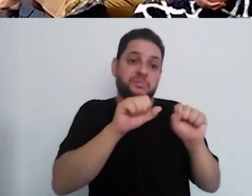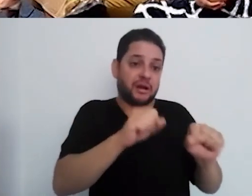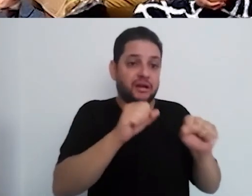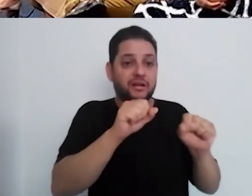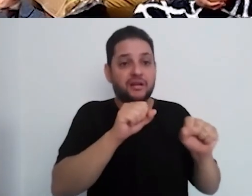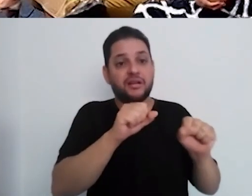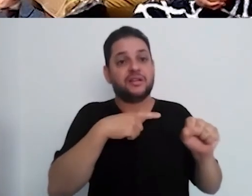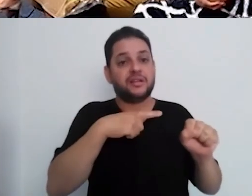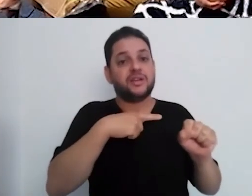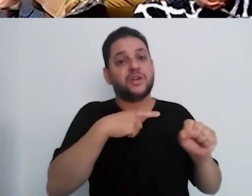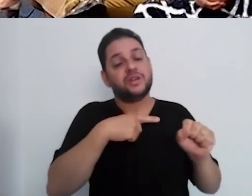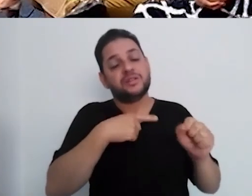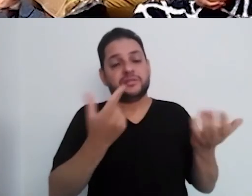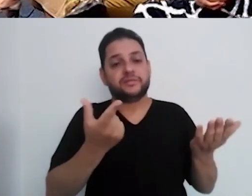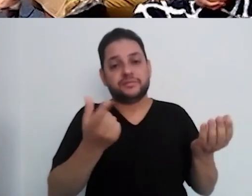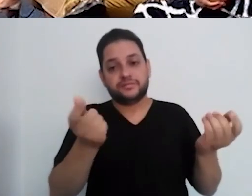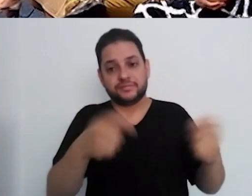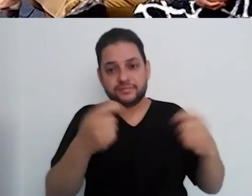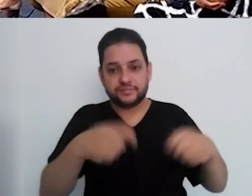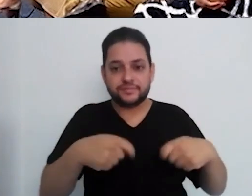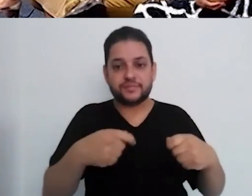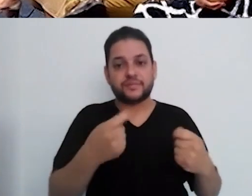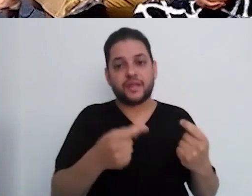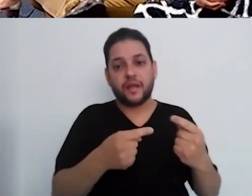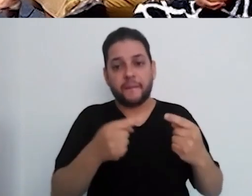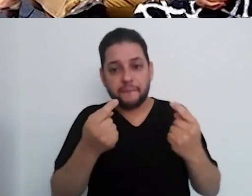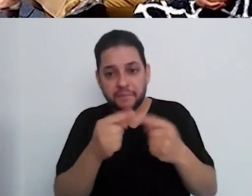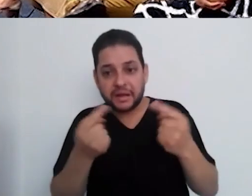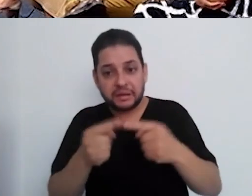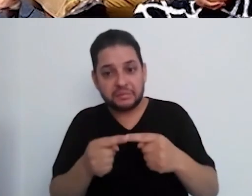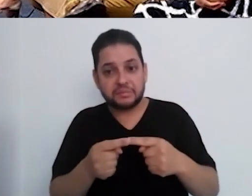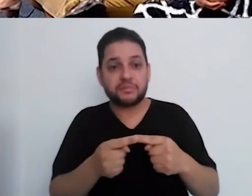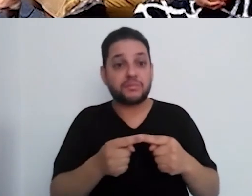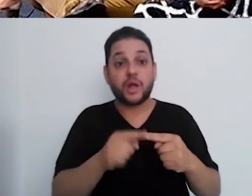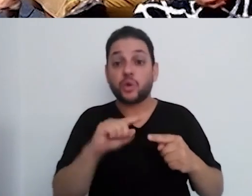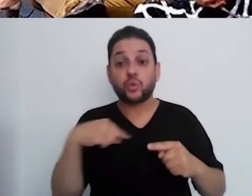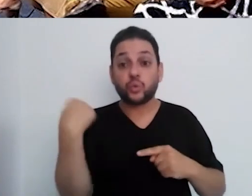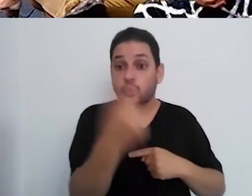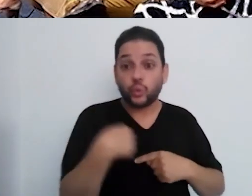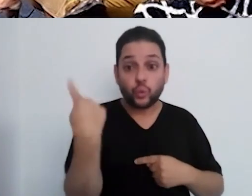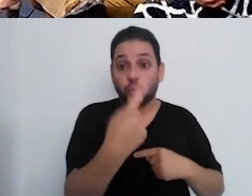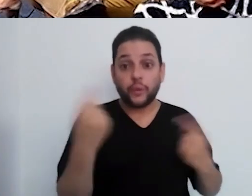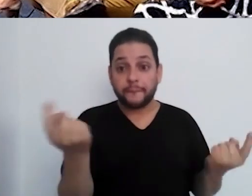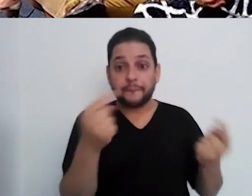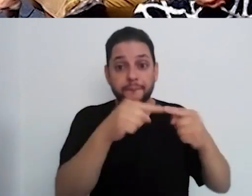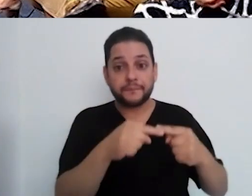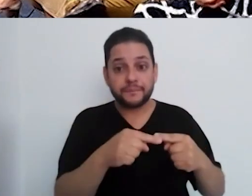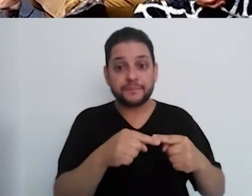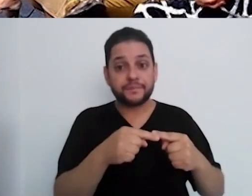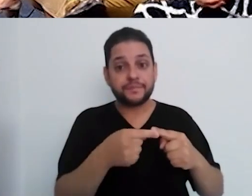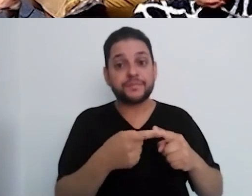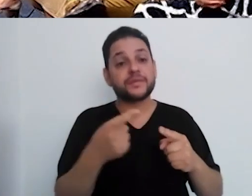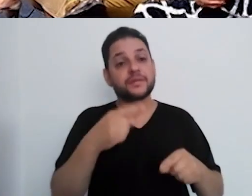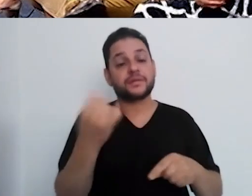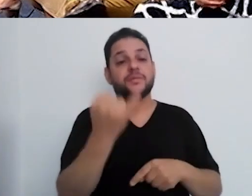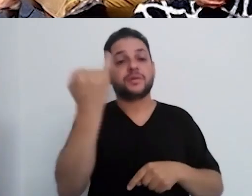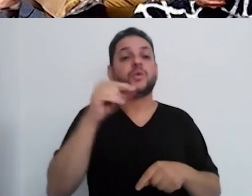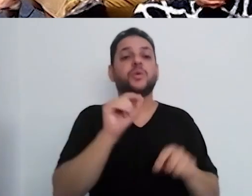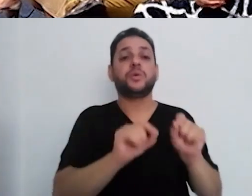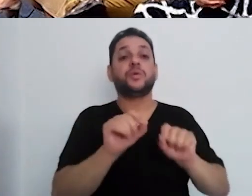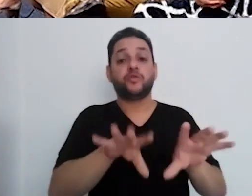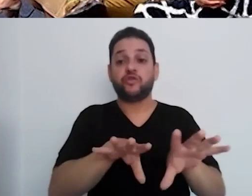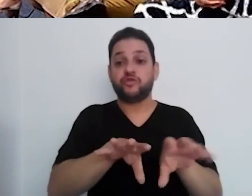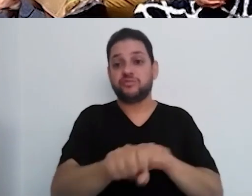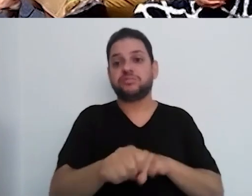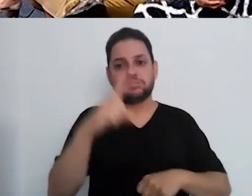no exterior e que dão certo, enfim, que são bem sucedidas, mas não é para tudo realmente, e essa questão da formação é o grande desafio, porque